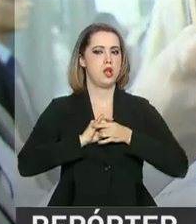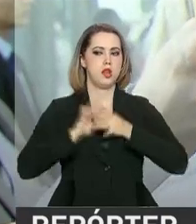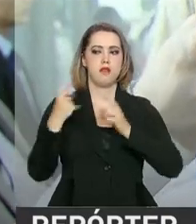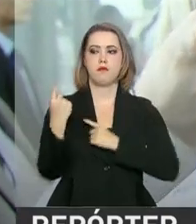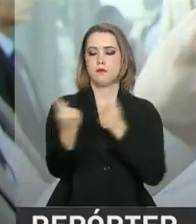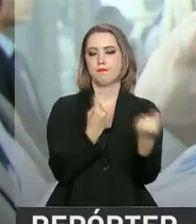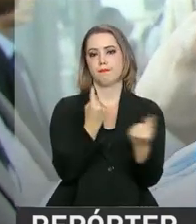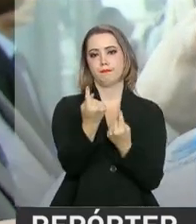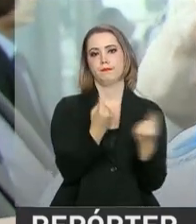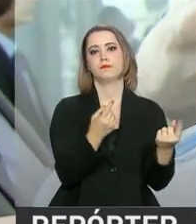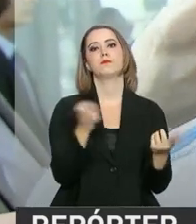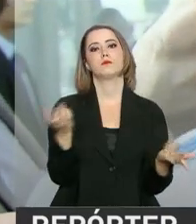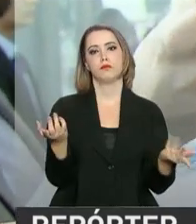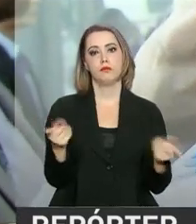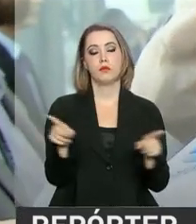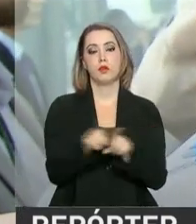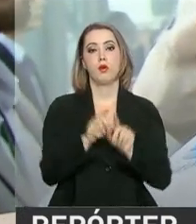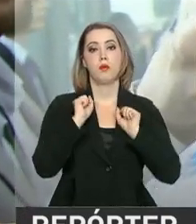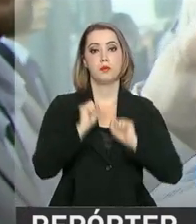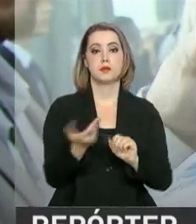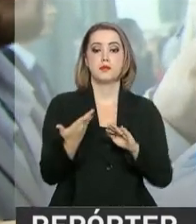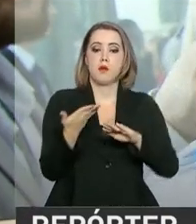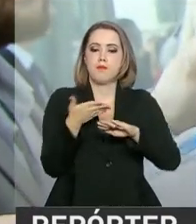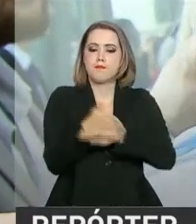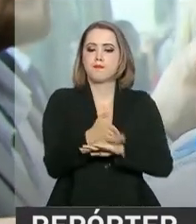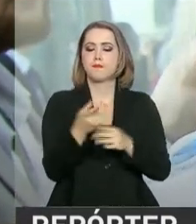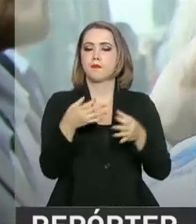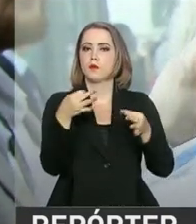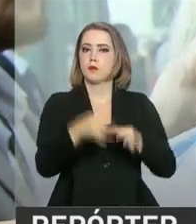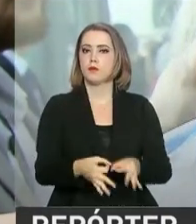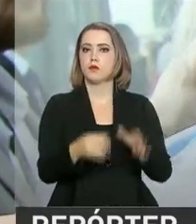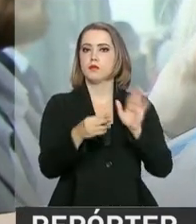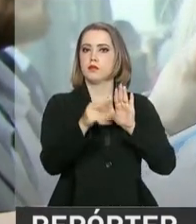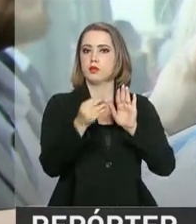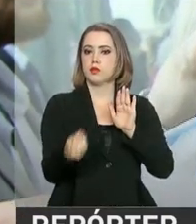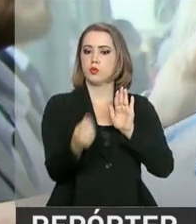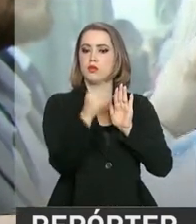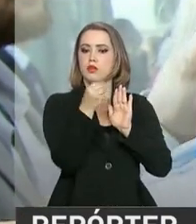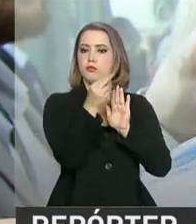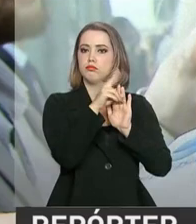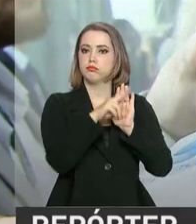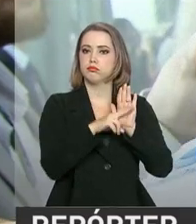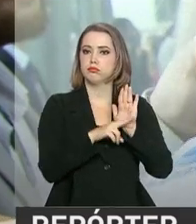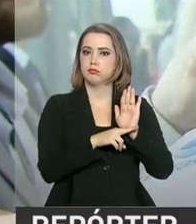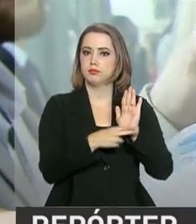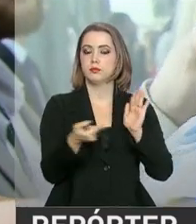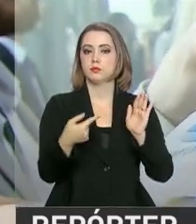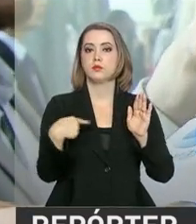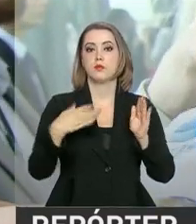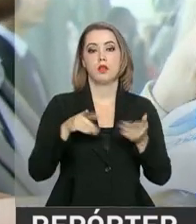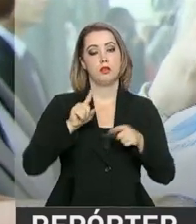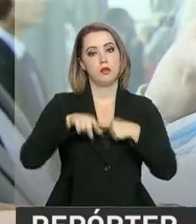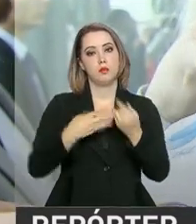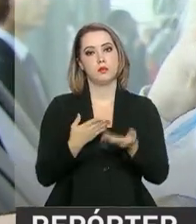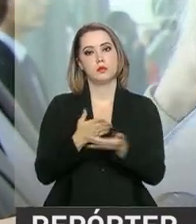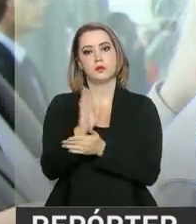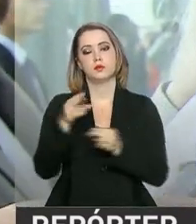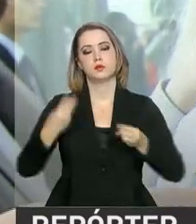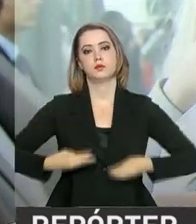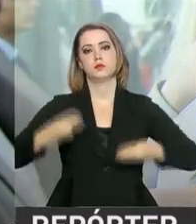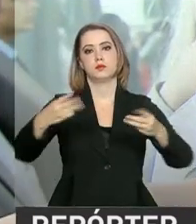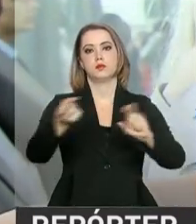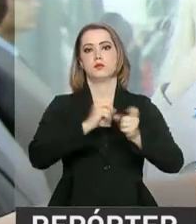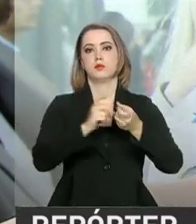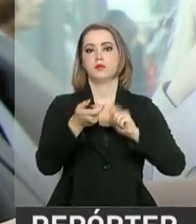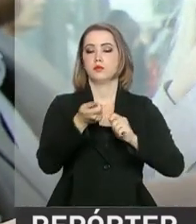estado que tem que estar enquadrado nas condições, será aprovado pelo Ministério da Fazenda e homologado